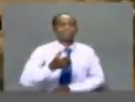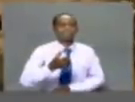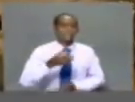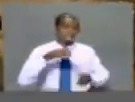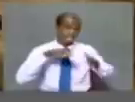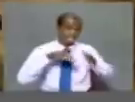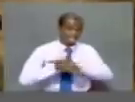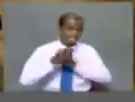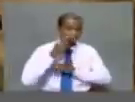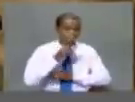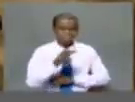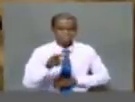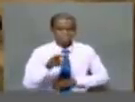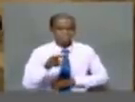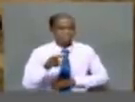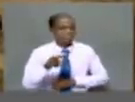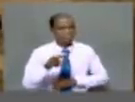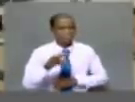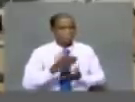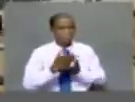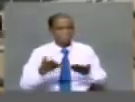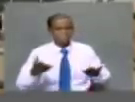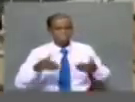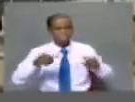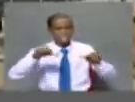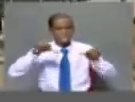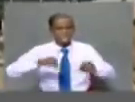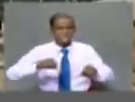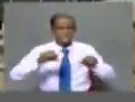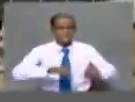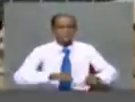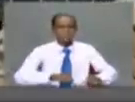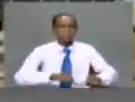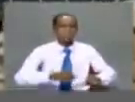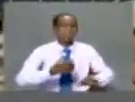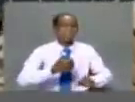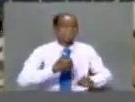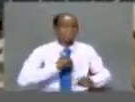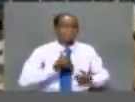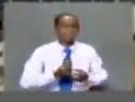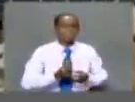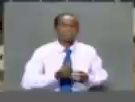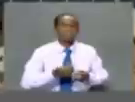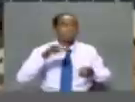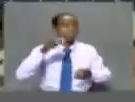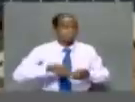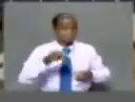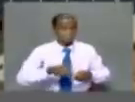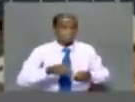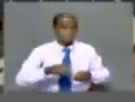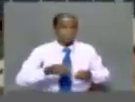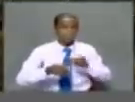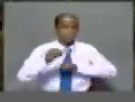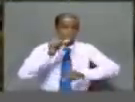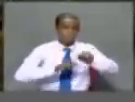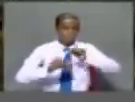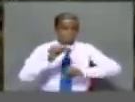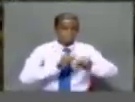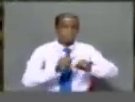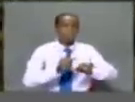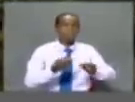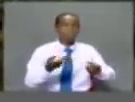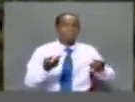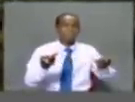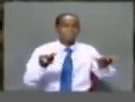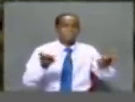e funcionalidade para adequar a estrutura aos novos padrões de modernidade e de inovação. E a